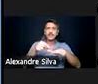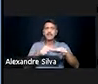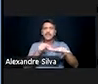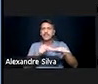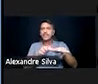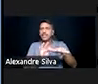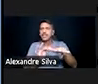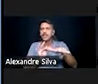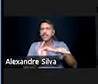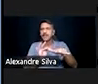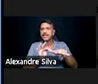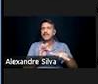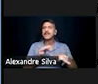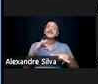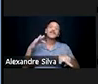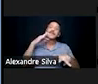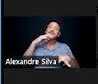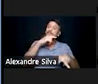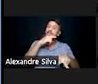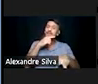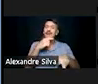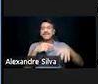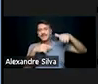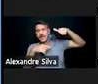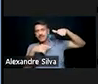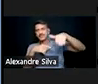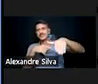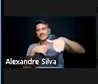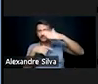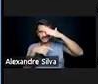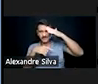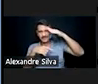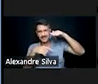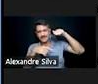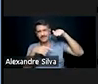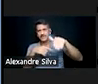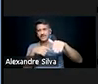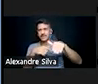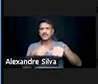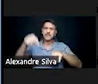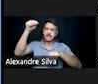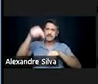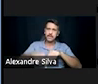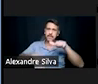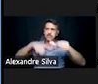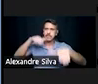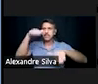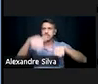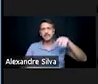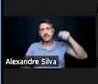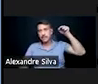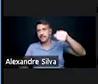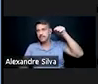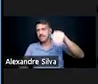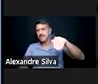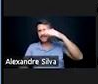rasa. Ou seja, a gente pode ver a direção da chuva no momento em que esse animal estava andando. E a gente sabe que ele